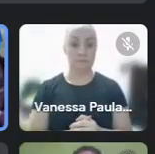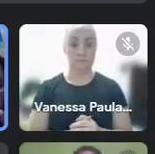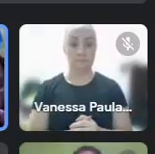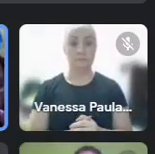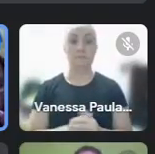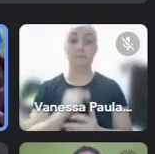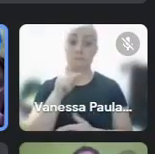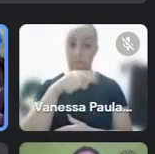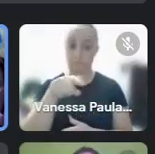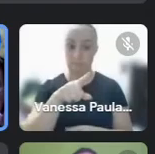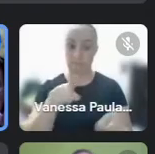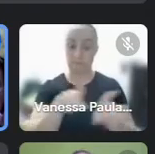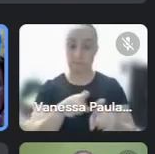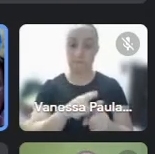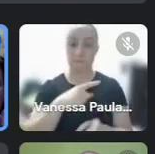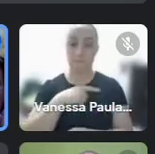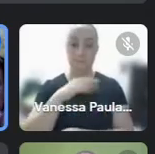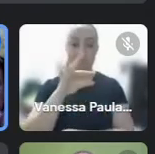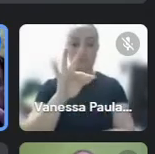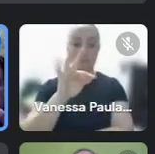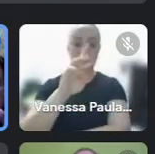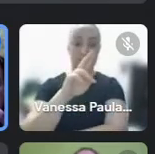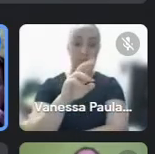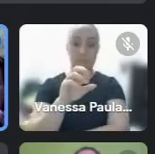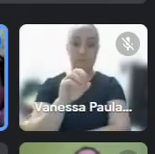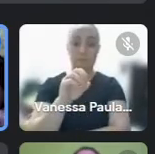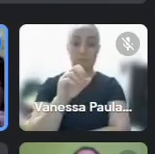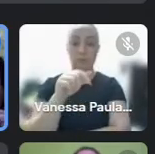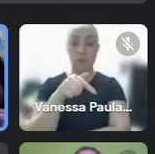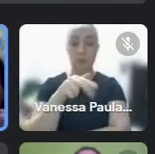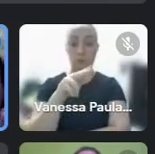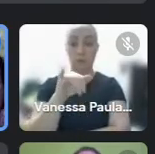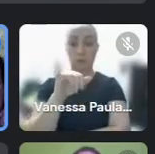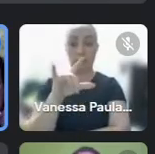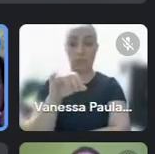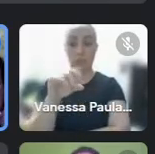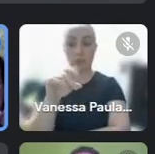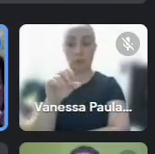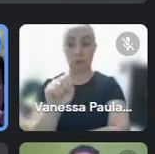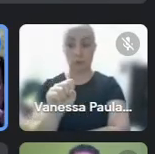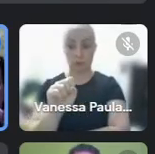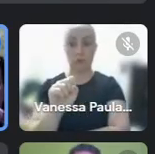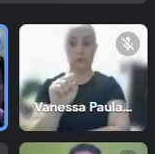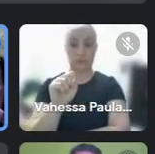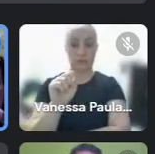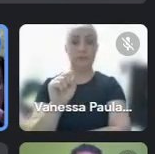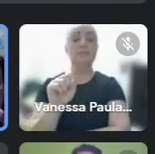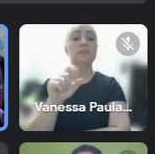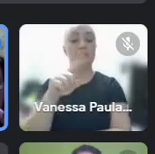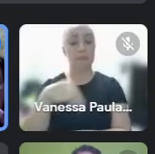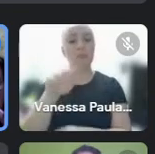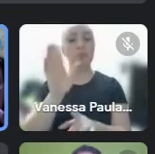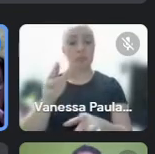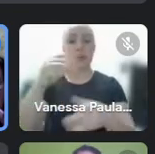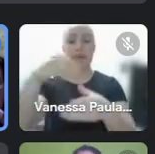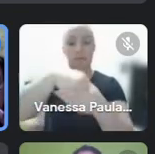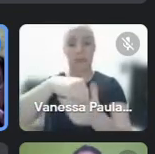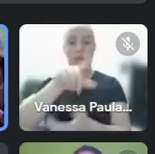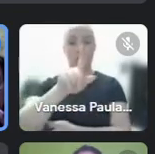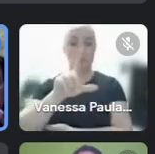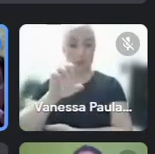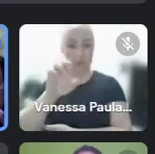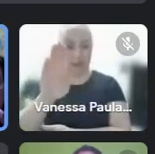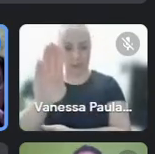Aqui eu tenho para o quilo dos nigrícolas, Bradicetate, que fez parte dessa dissecação já no laboratório, em que